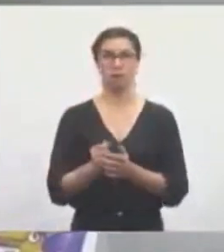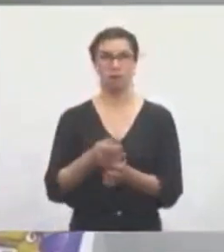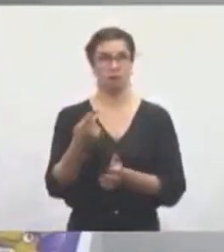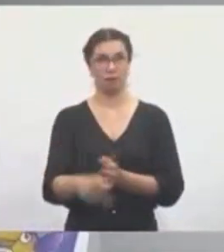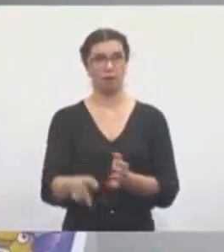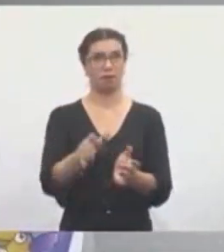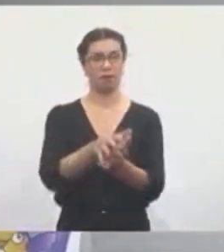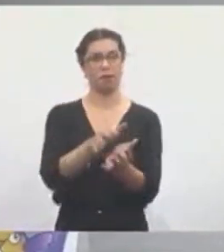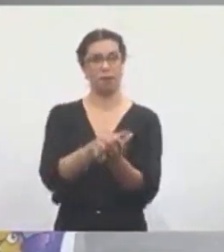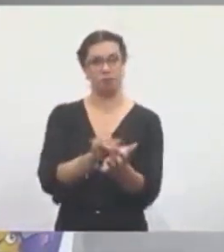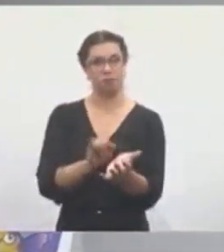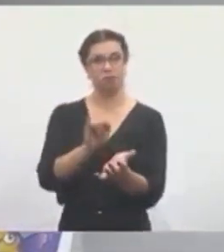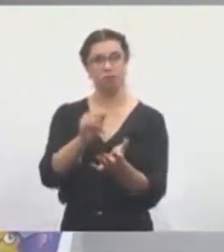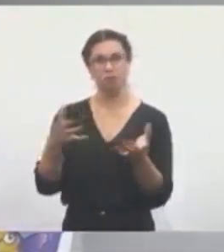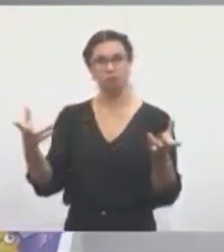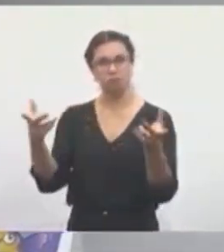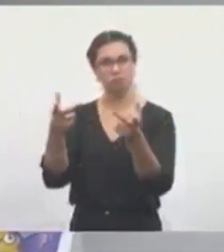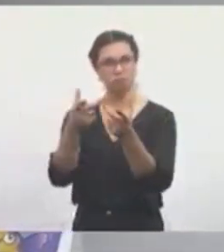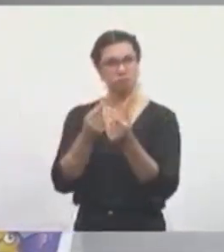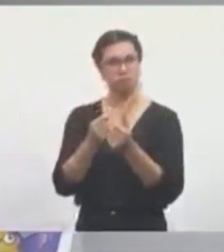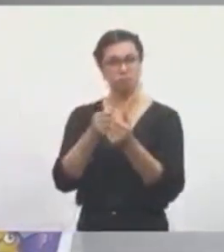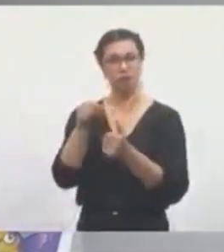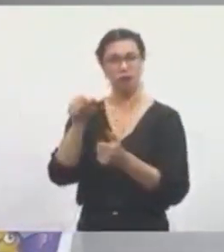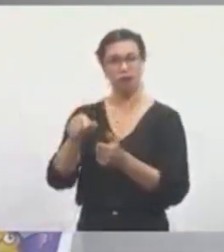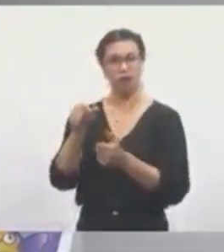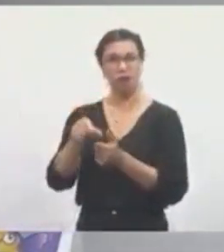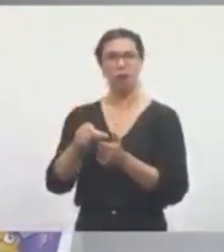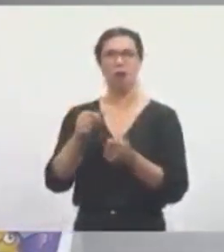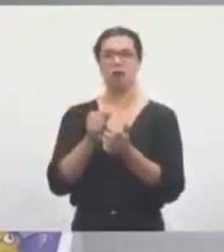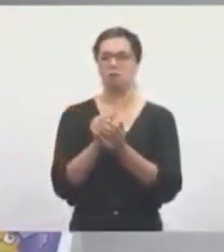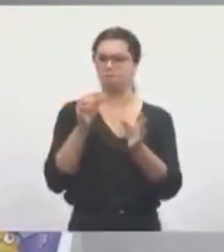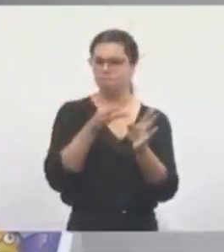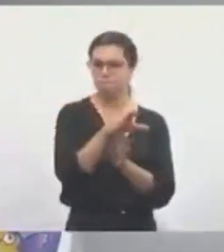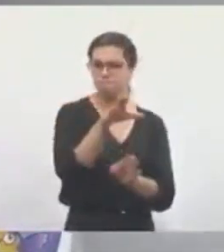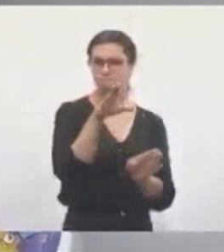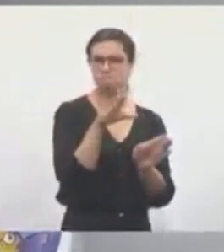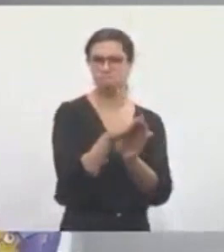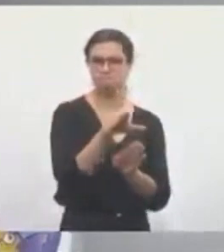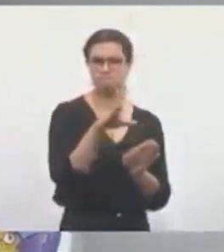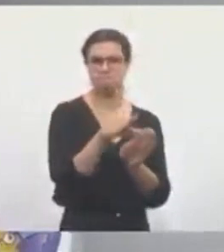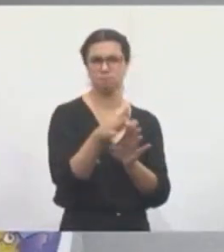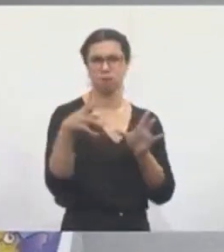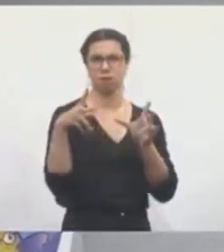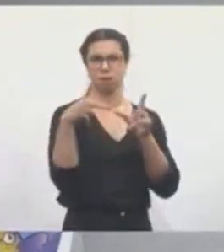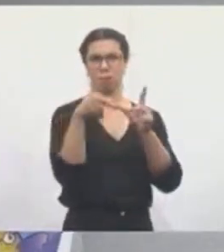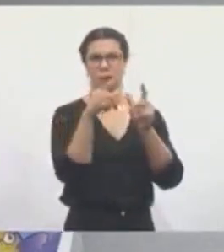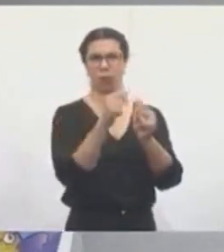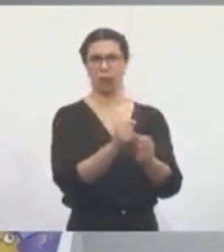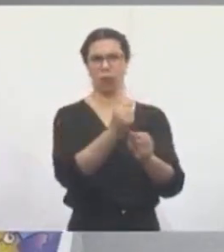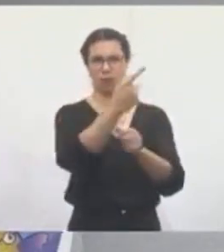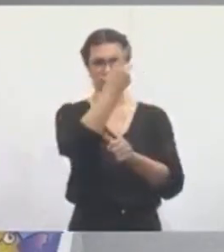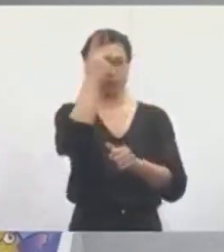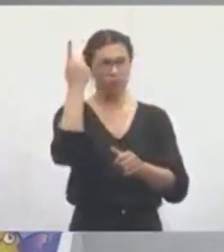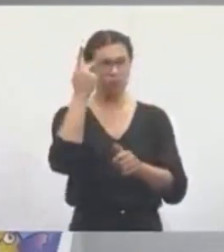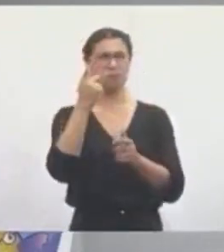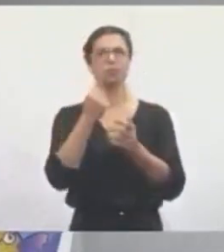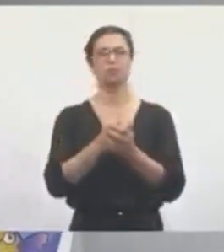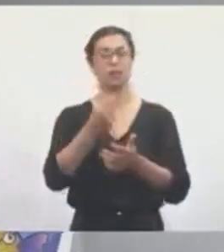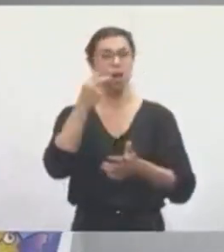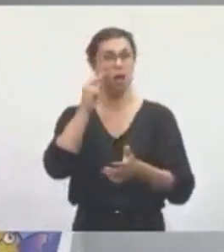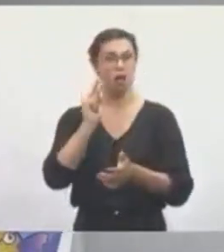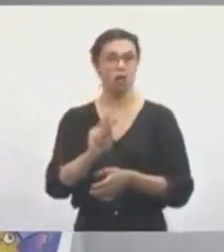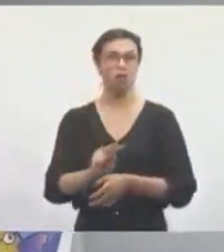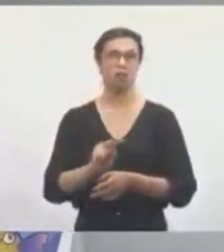aí esse anjo, né, aqui na terra, conduzindo os meninos. A gente vê que todos se emocionaram